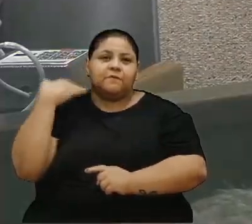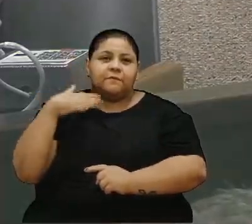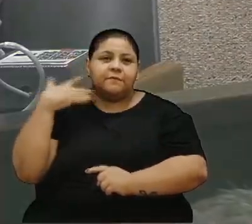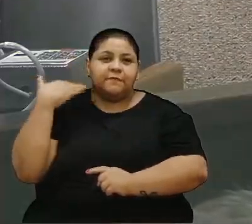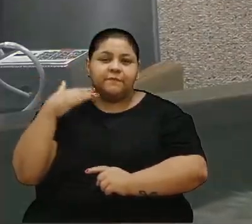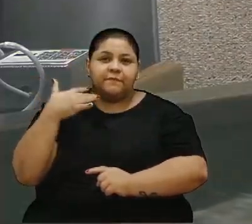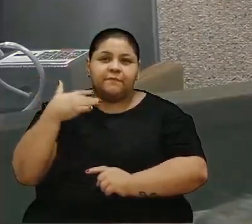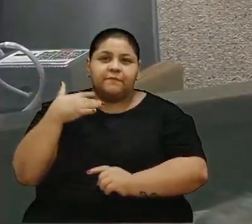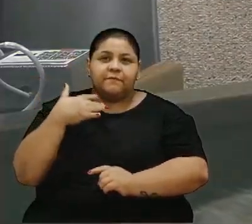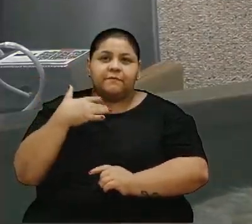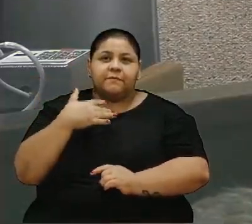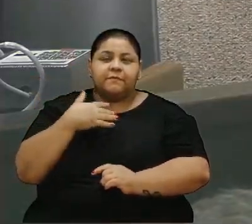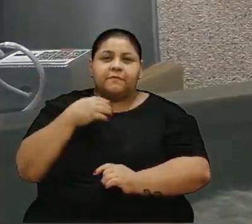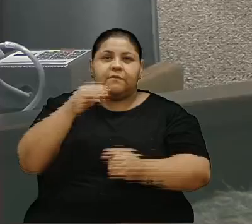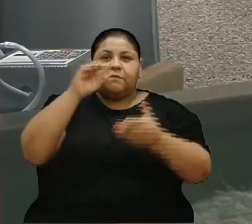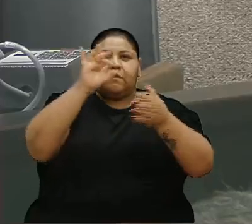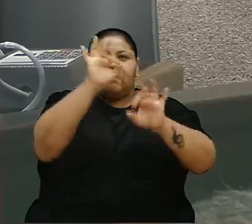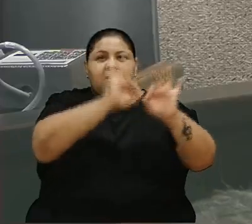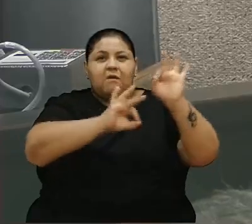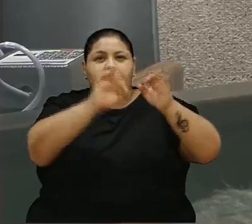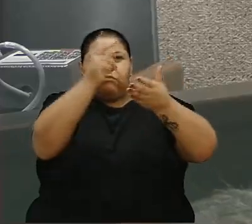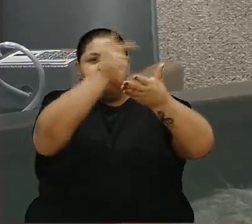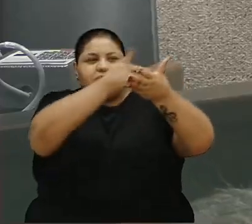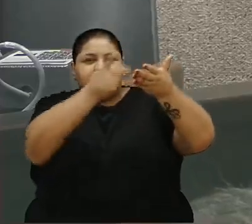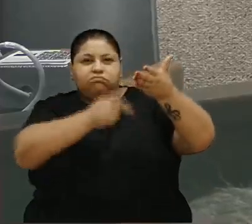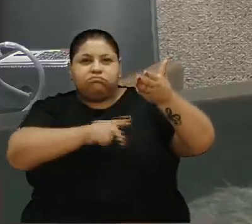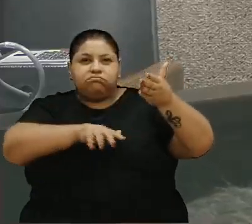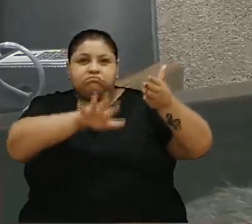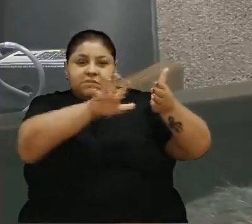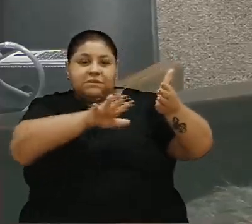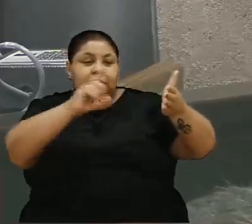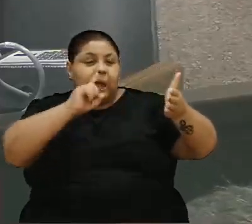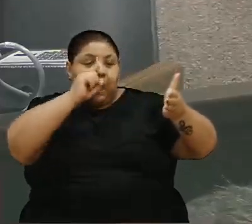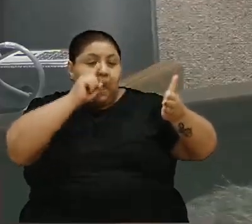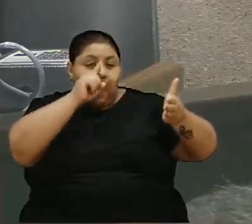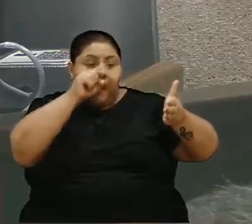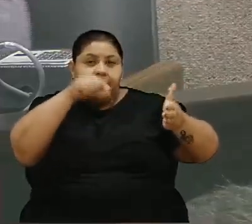o mapeamento das áreas de risco do nosso município, né? Está muito